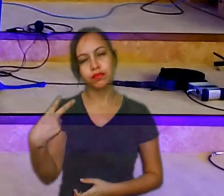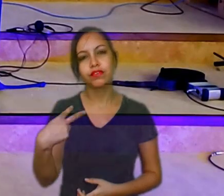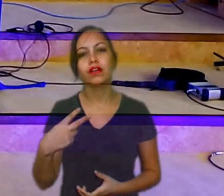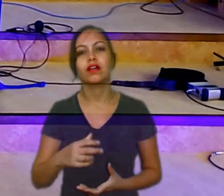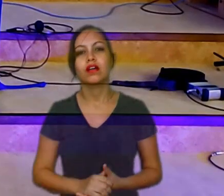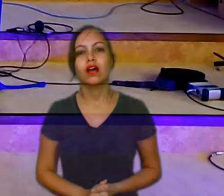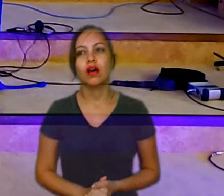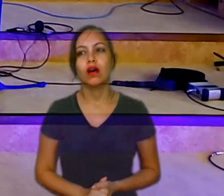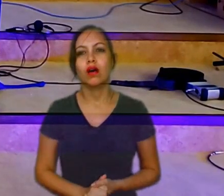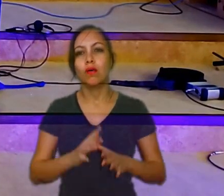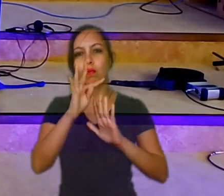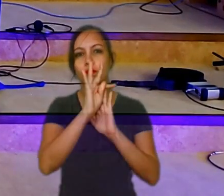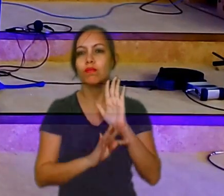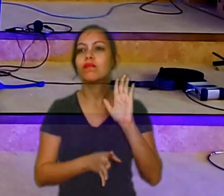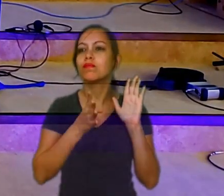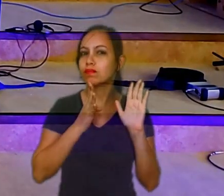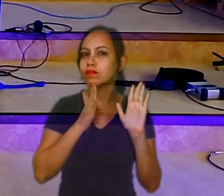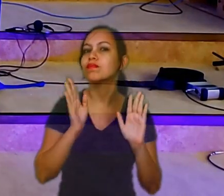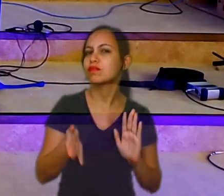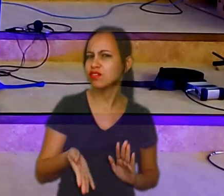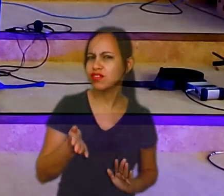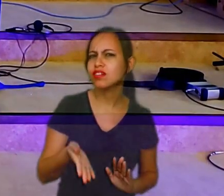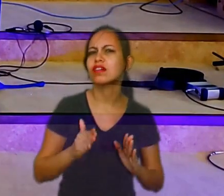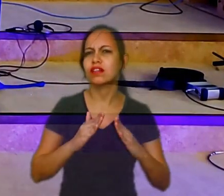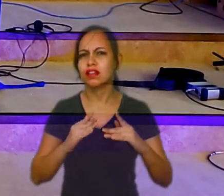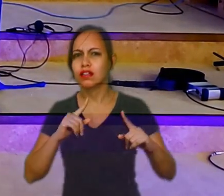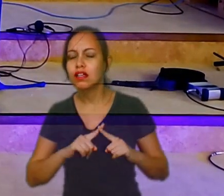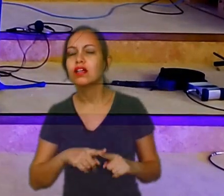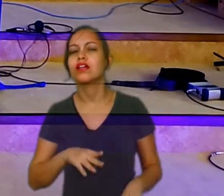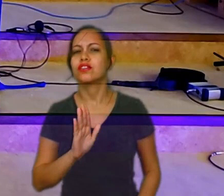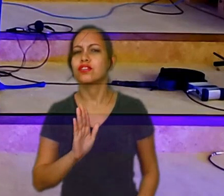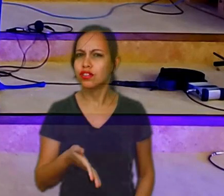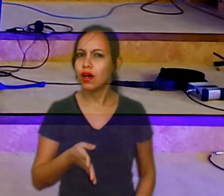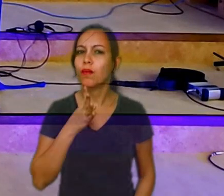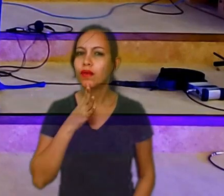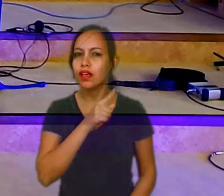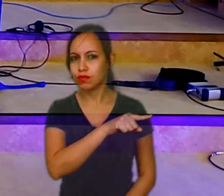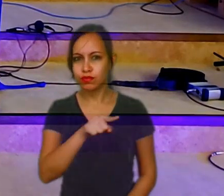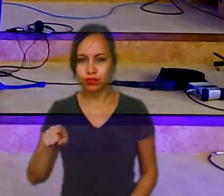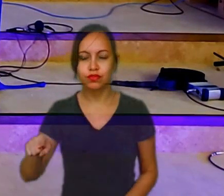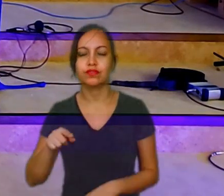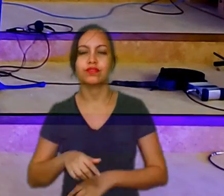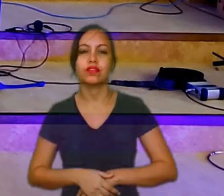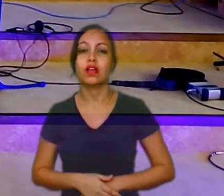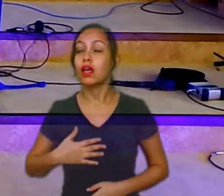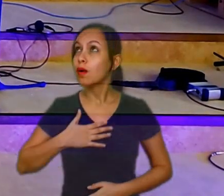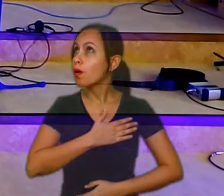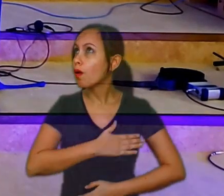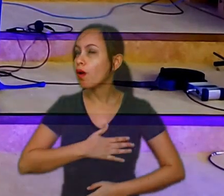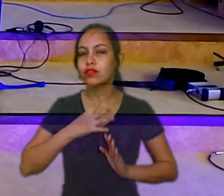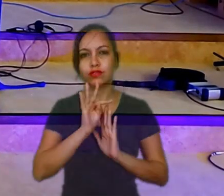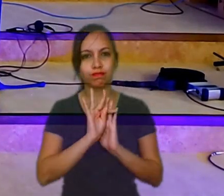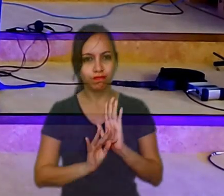um texto muito conhecido da igreja, um texto muito conhecido dos irmãos e que eu gosto